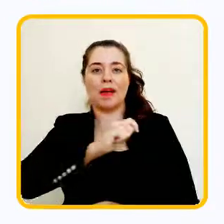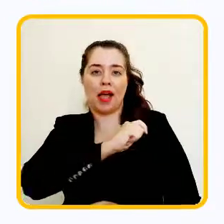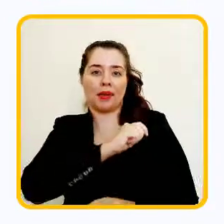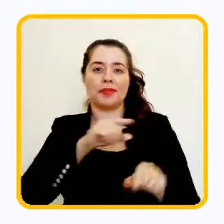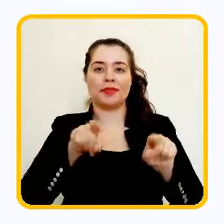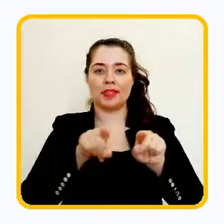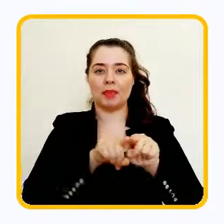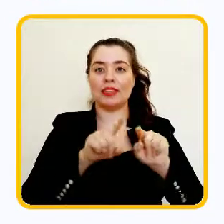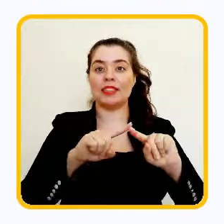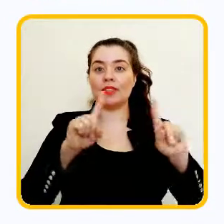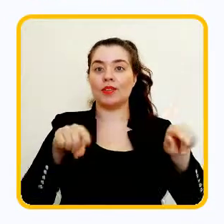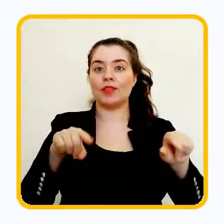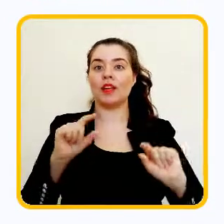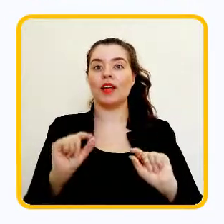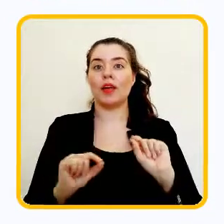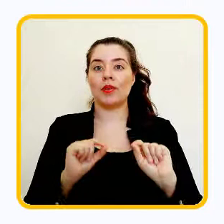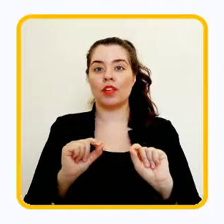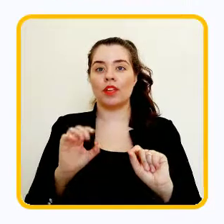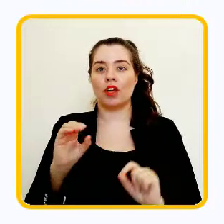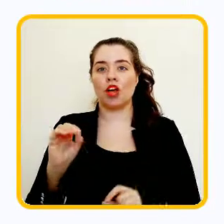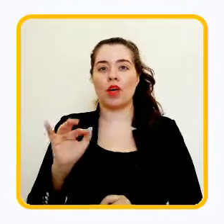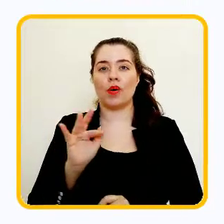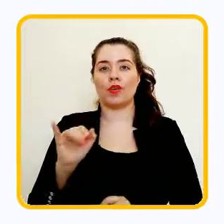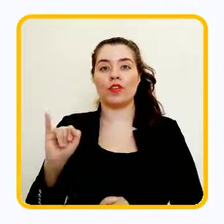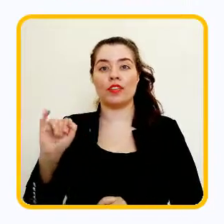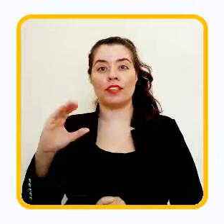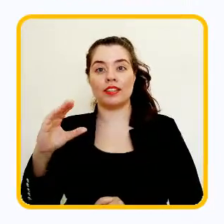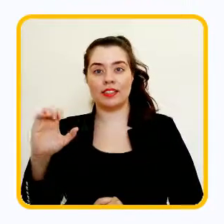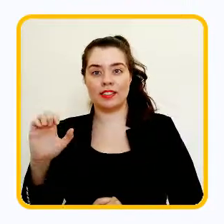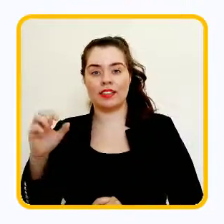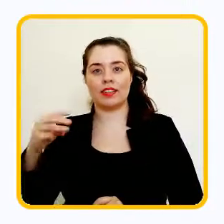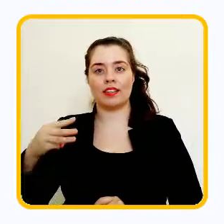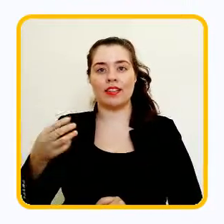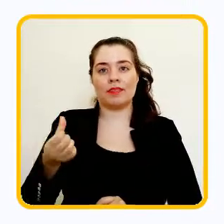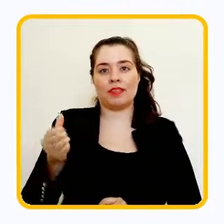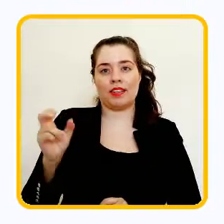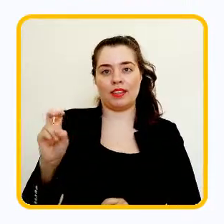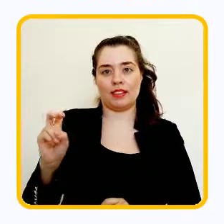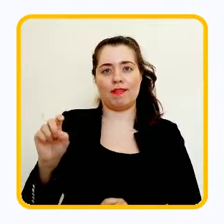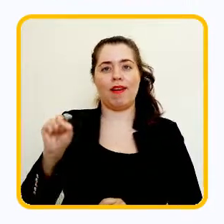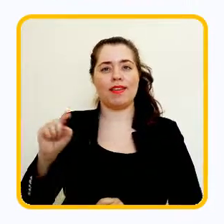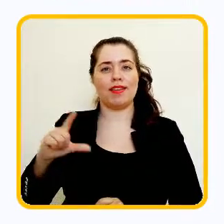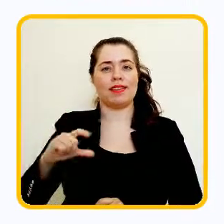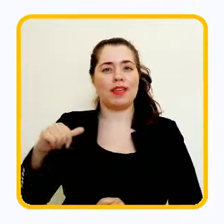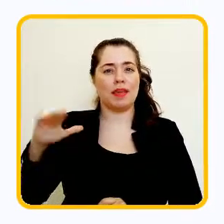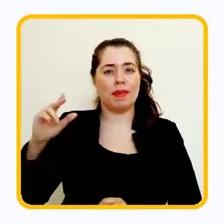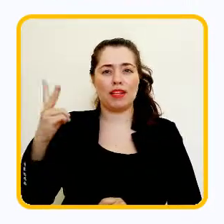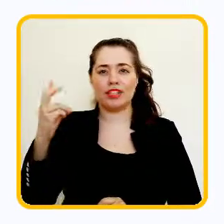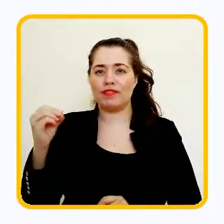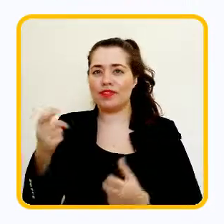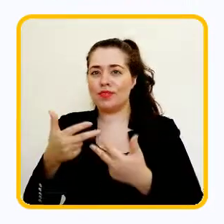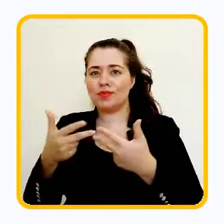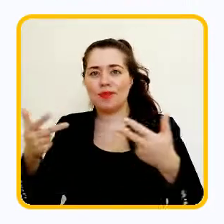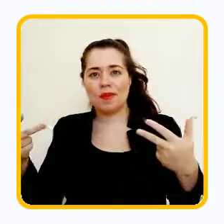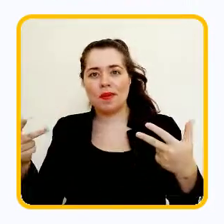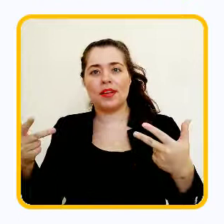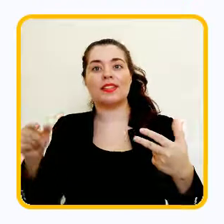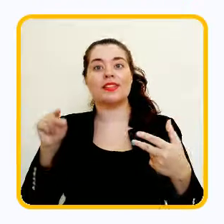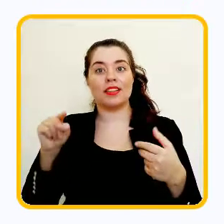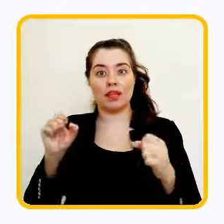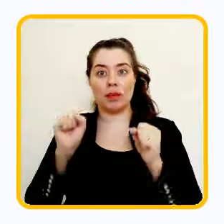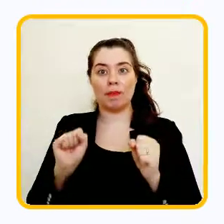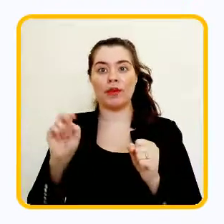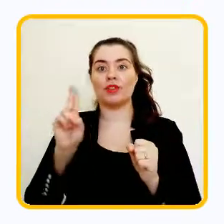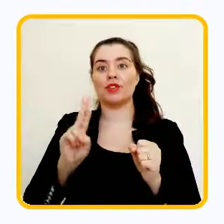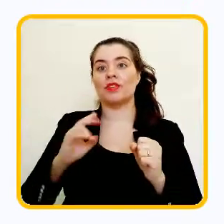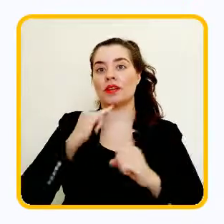Outro sistema à disposição de servidores e estudantes é o Office 365, que compreende um conjunto de